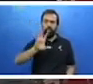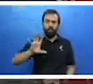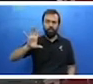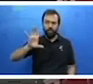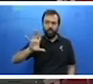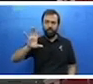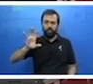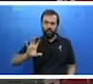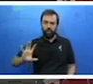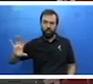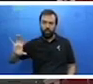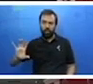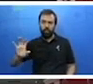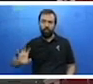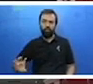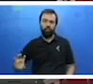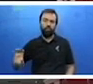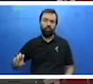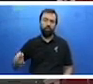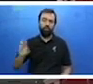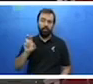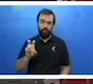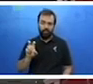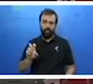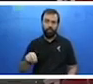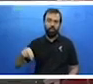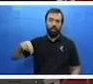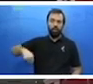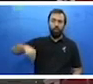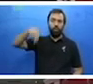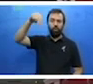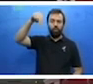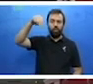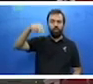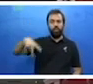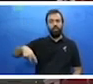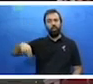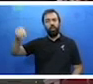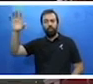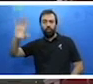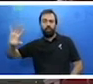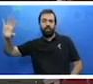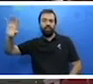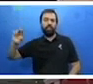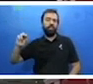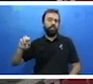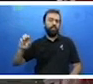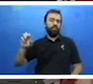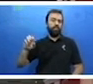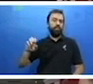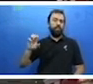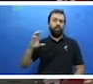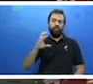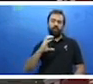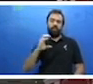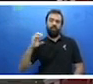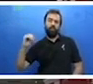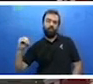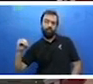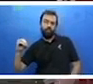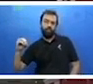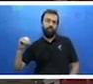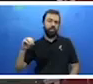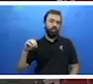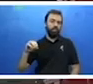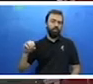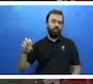estudamos? Região Norte, Nordeste, Centro-Oeste, Sudeste e Sul. Por que ele fez